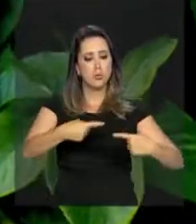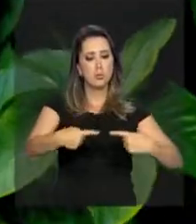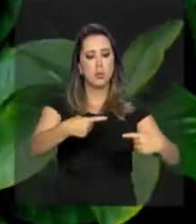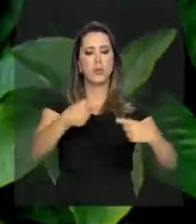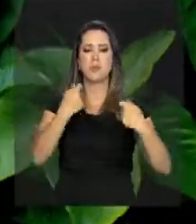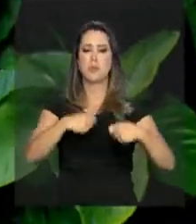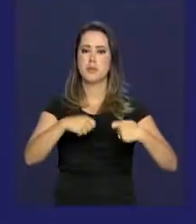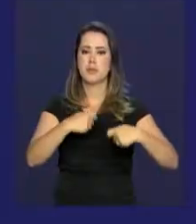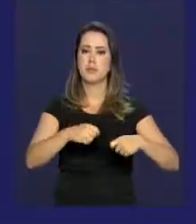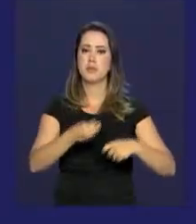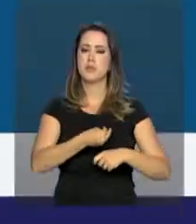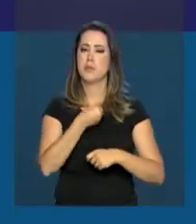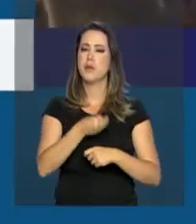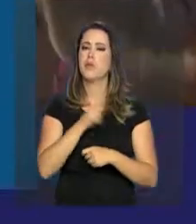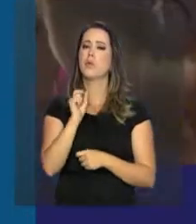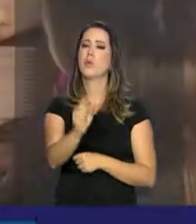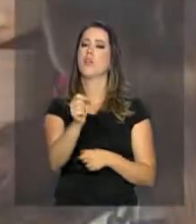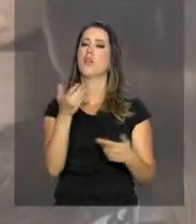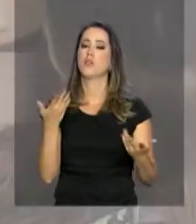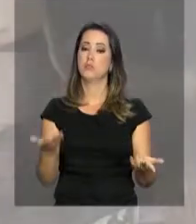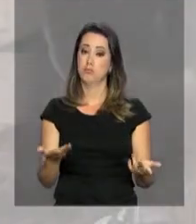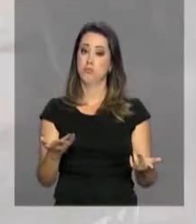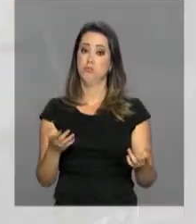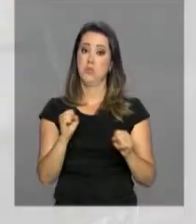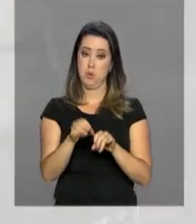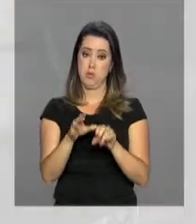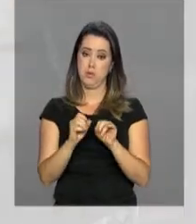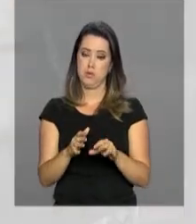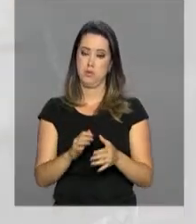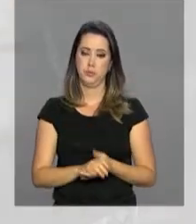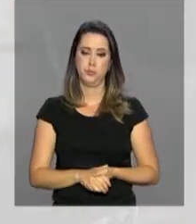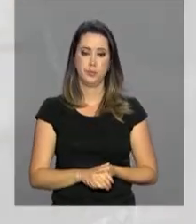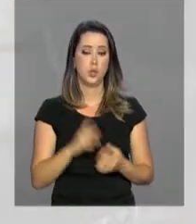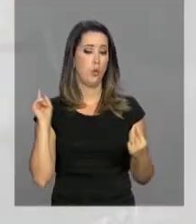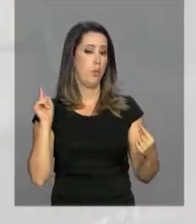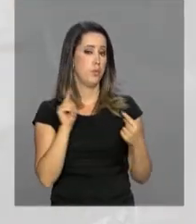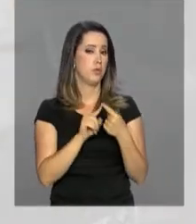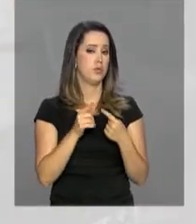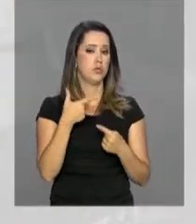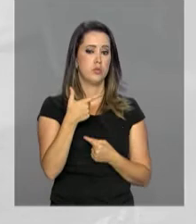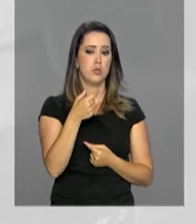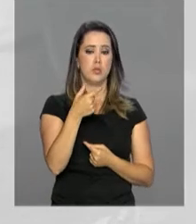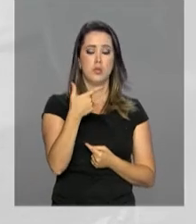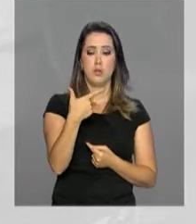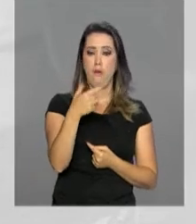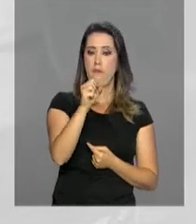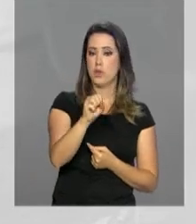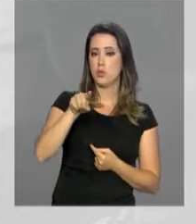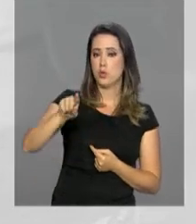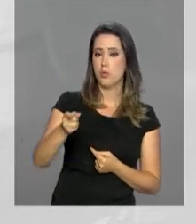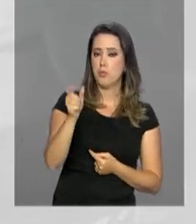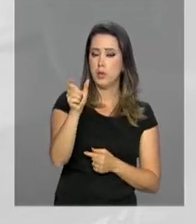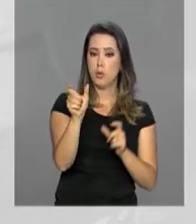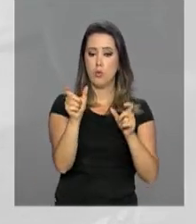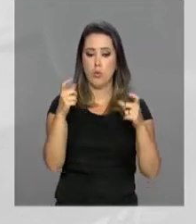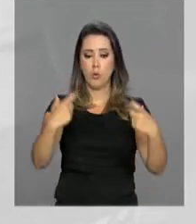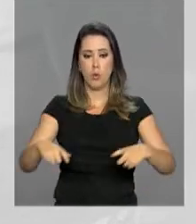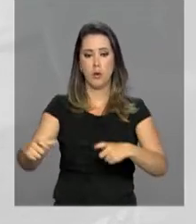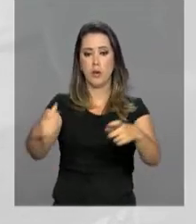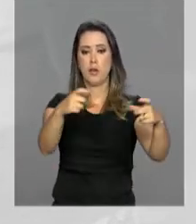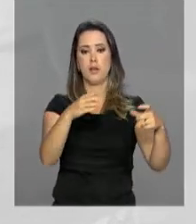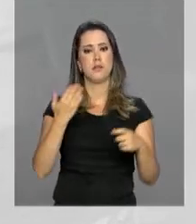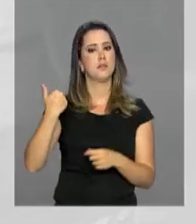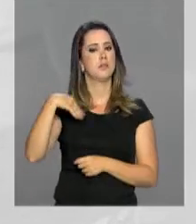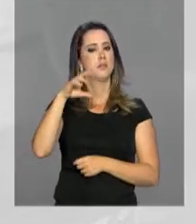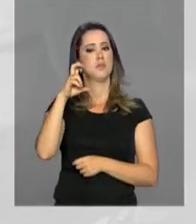para a vida o objetivo é que 28 mil instituições e mais de 500 mil professores participem das